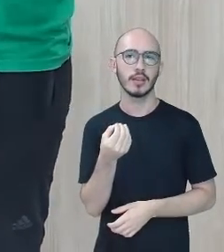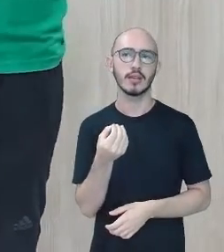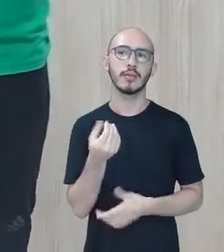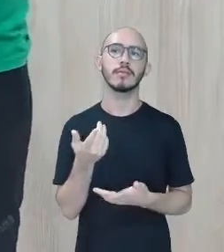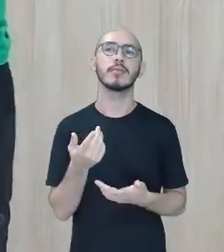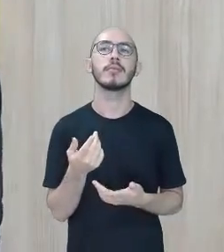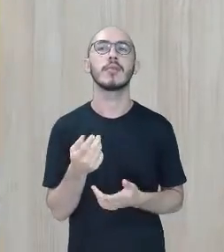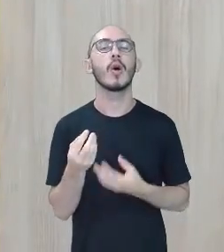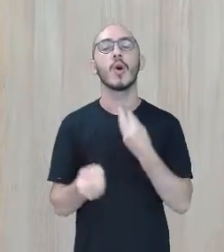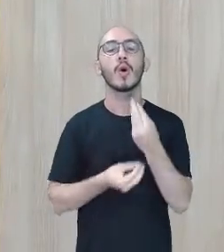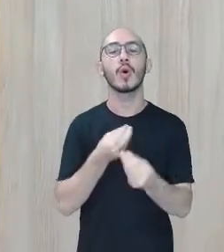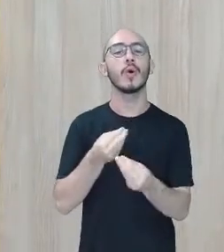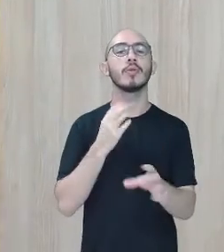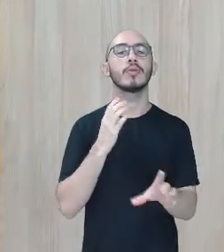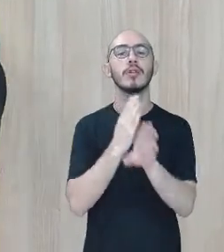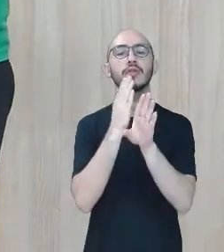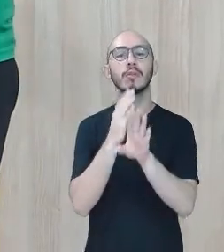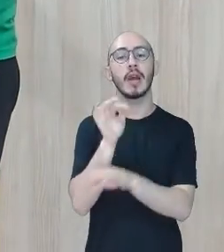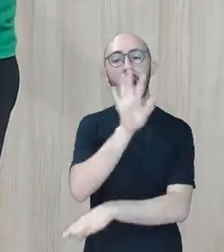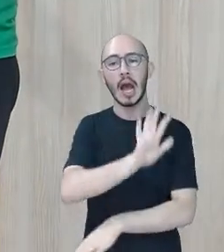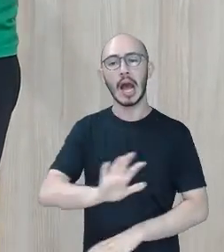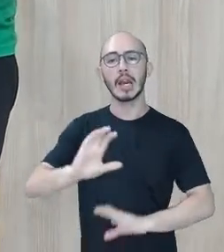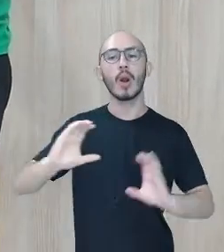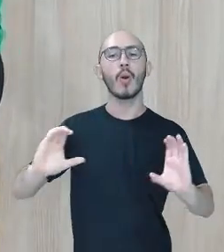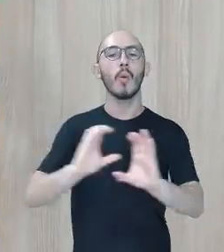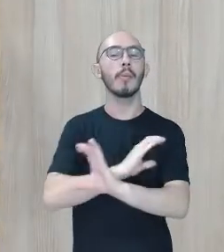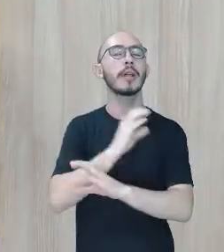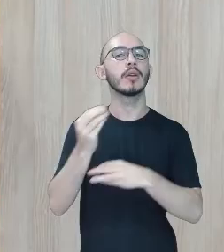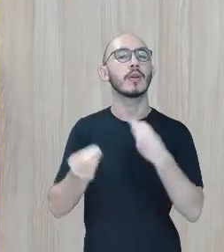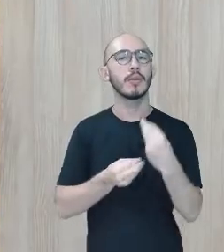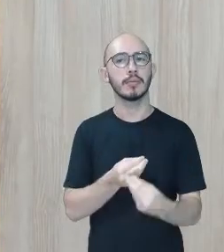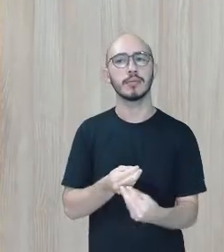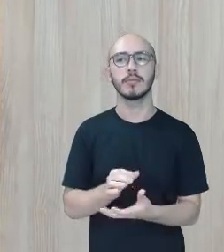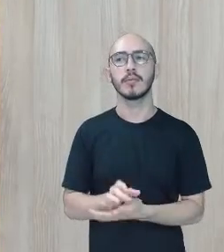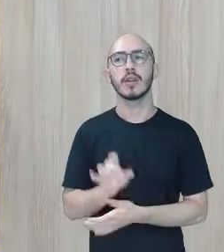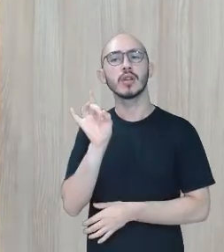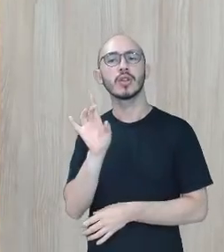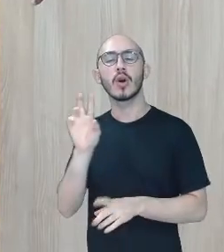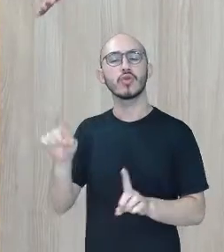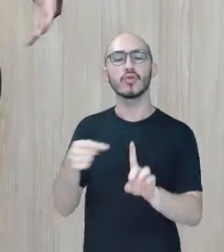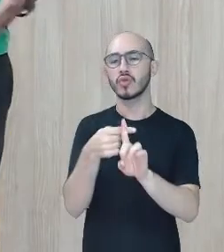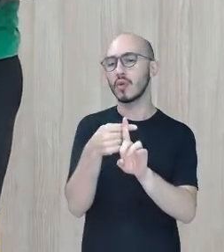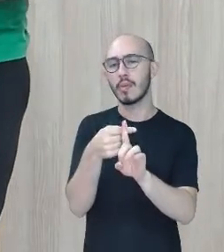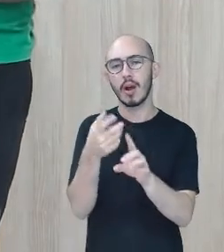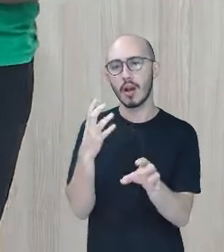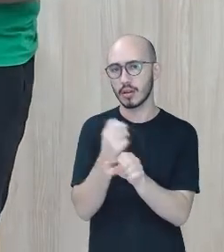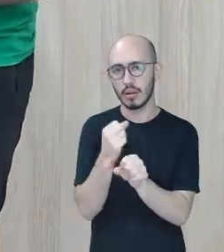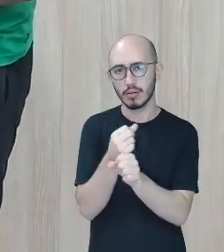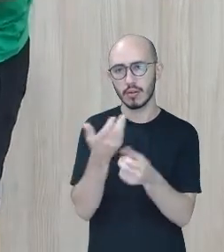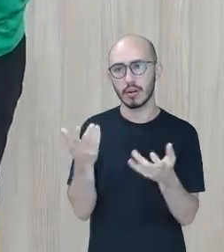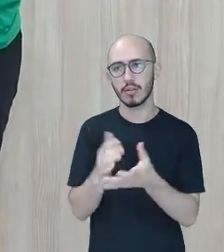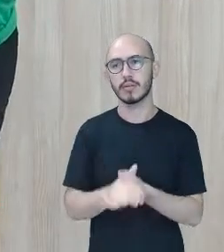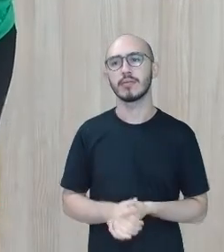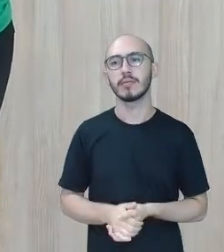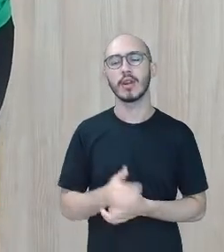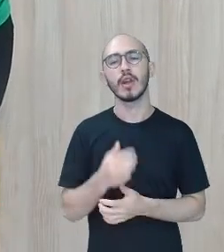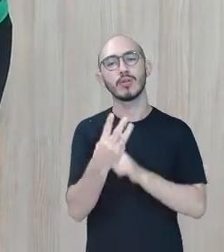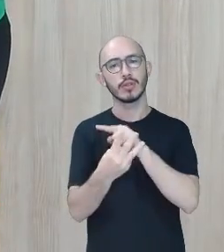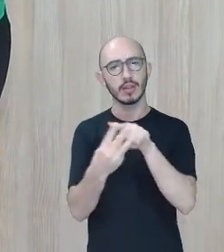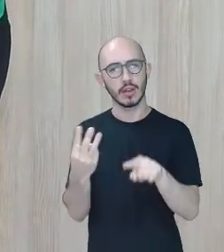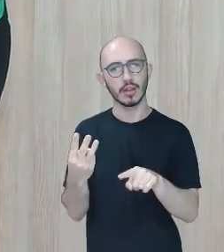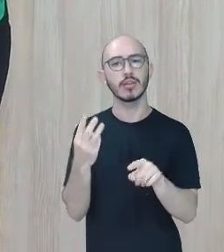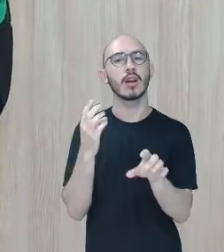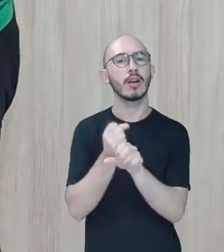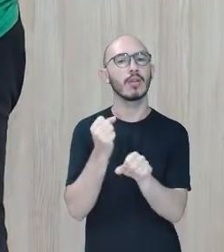E para a gente descobrir a área dessa figura todinha aí, basta a gente somar esses dois valores, esses três valores